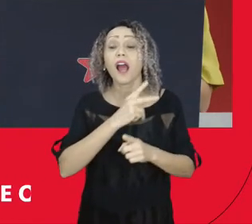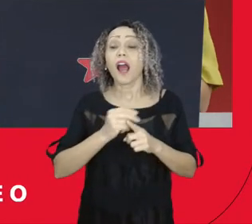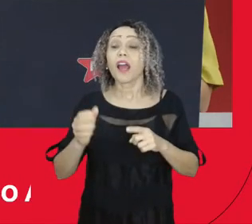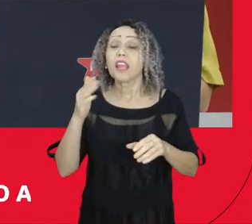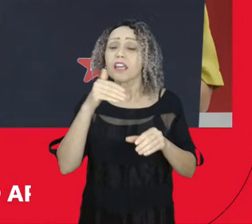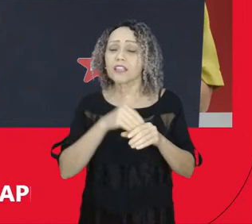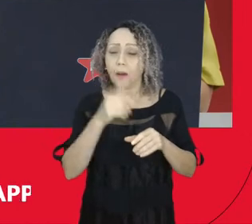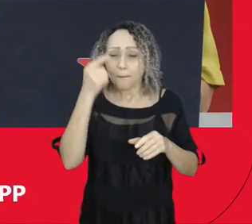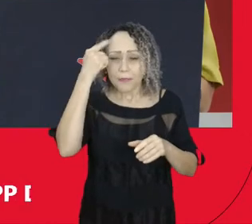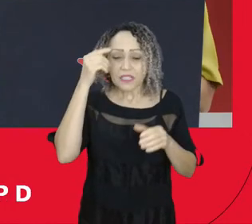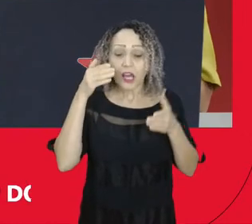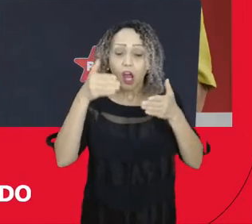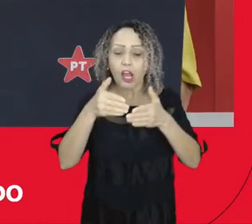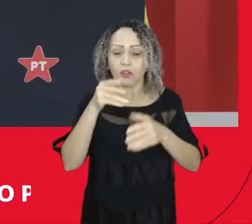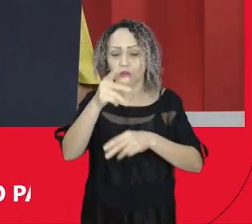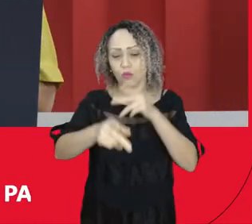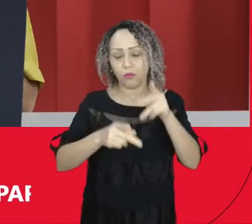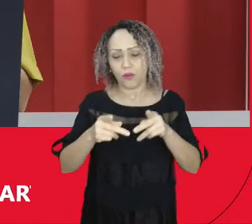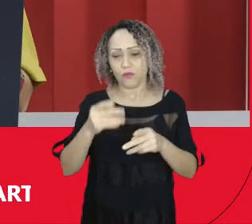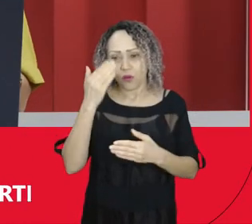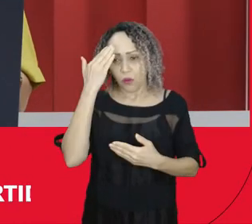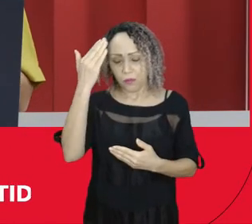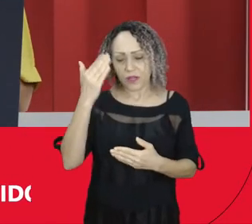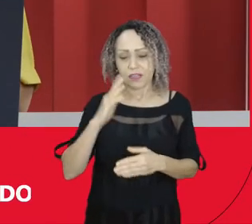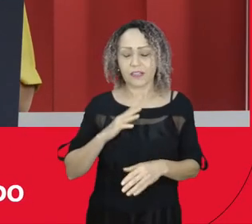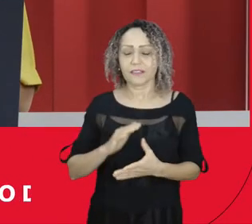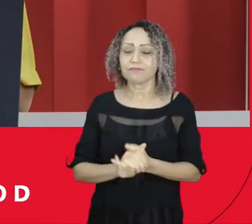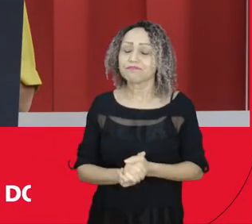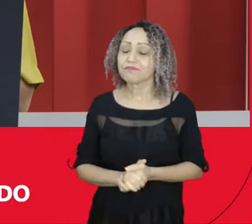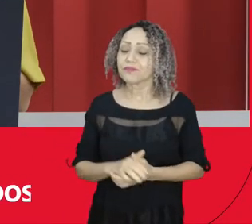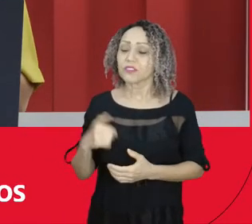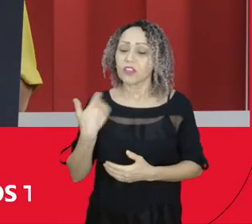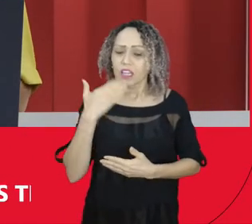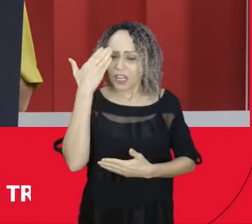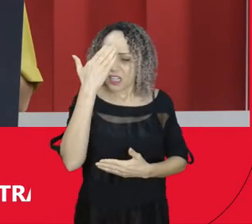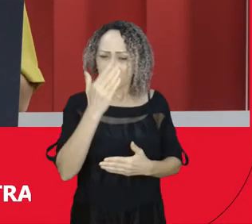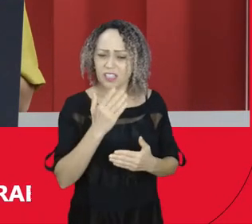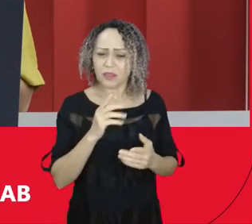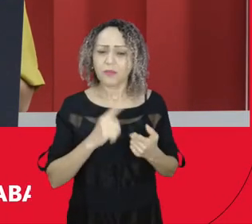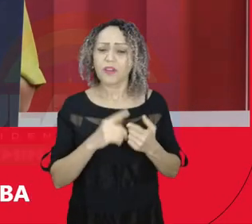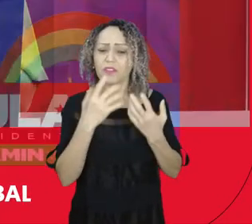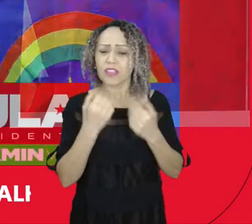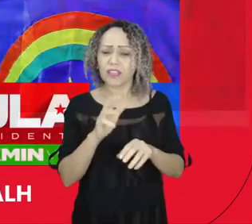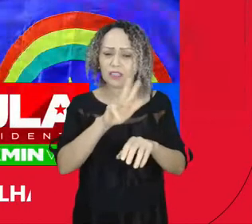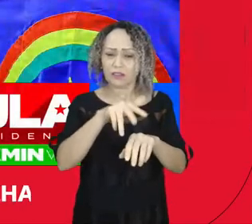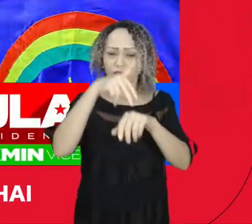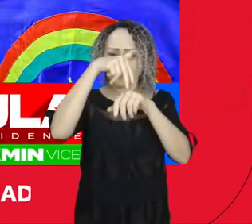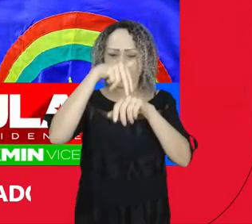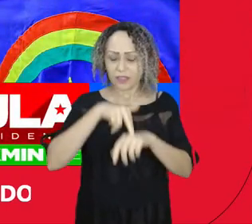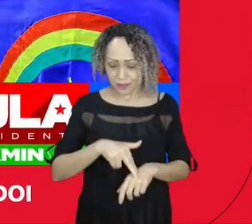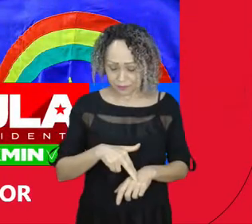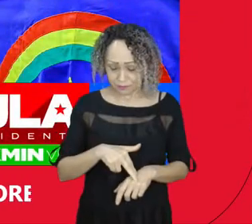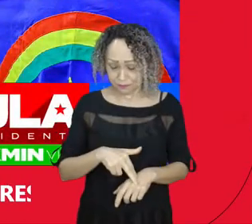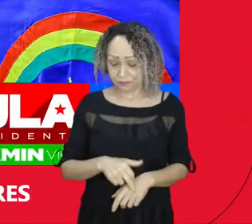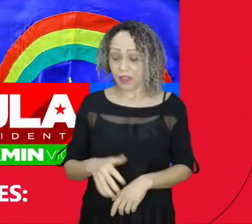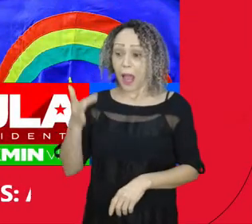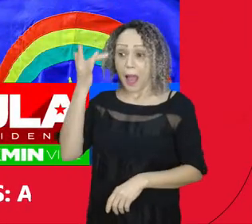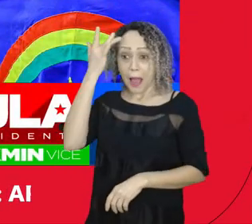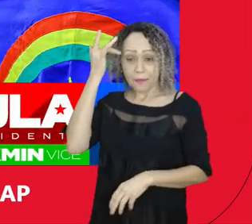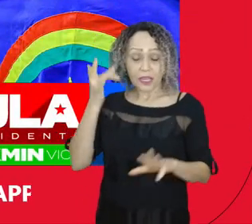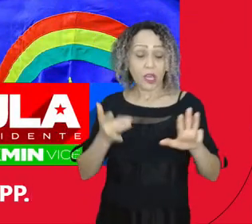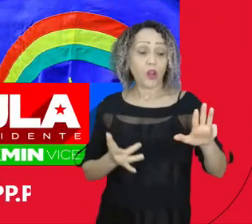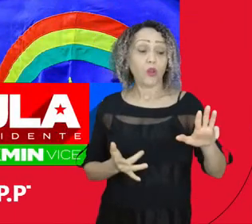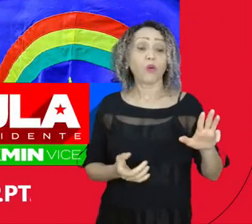obrigada pelo contato. A gente que agradece você ter aceito o nosso chamado. Amanhã o Lula volta a Pernambuco para uma